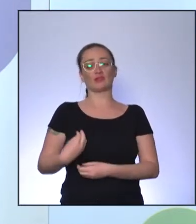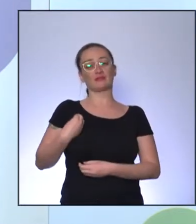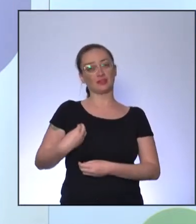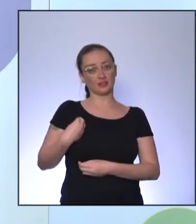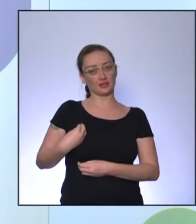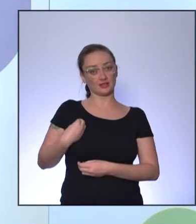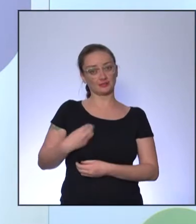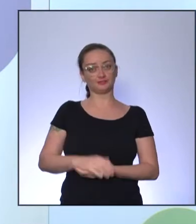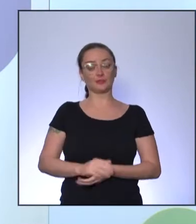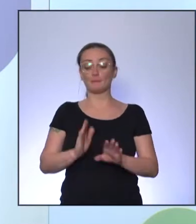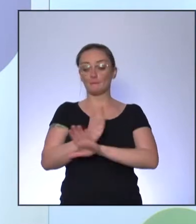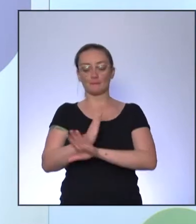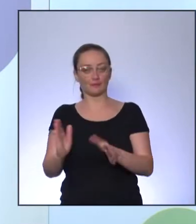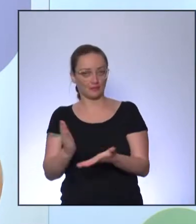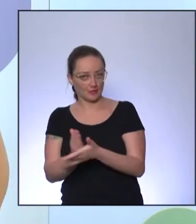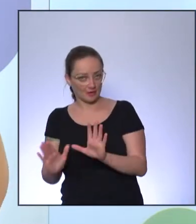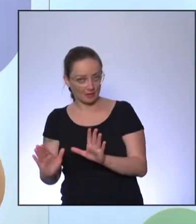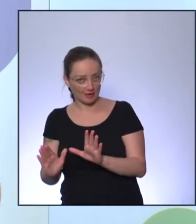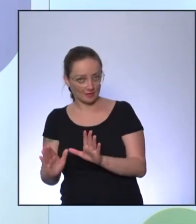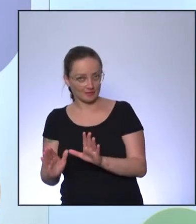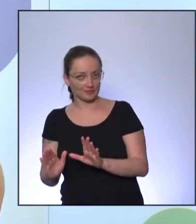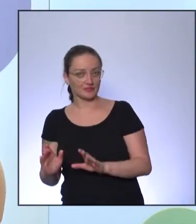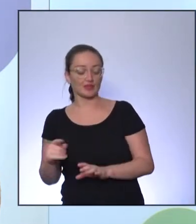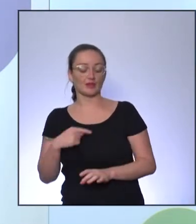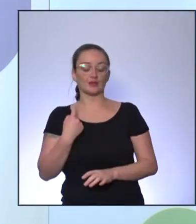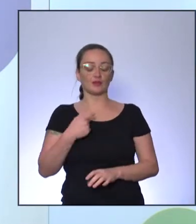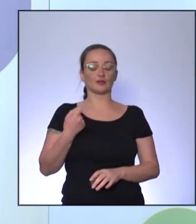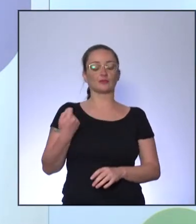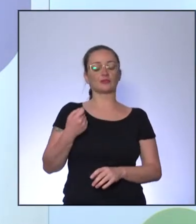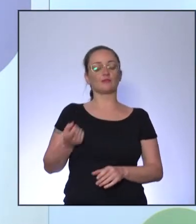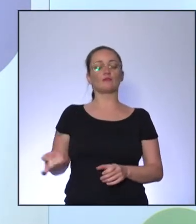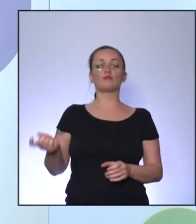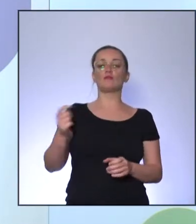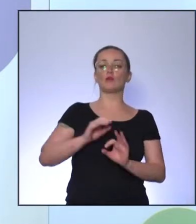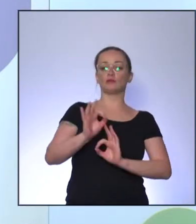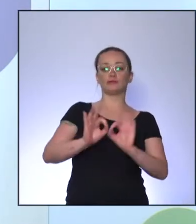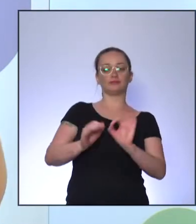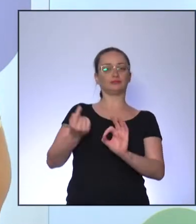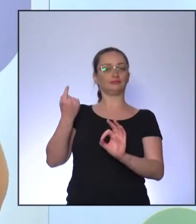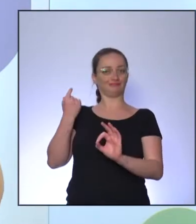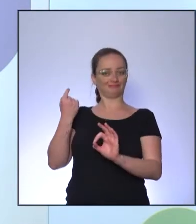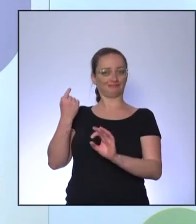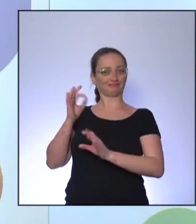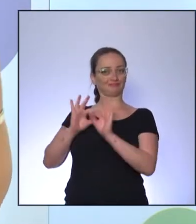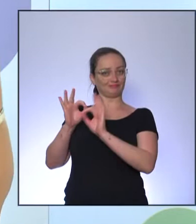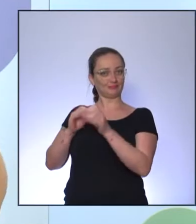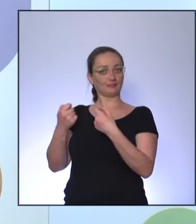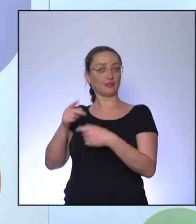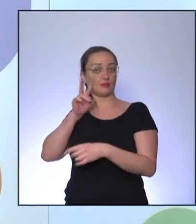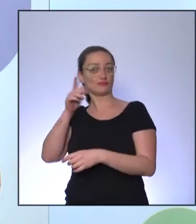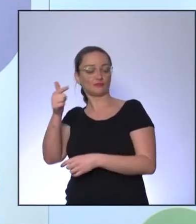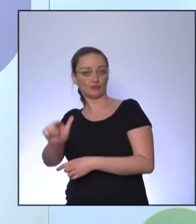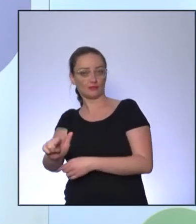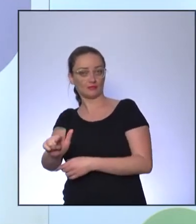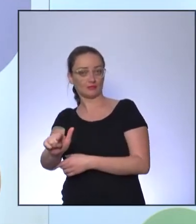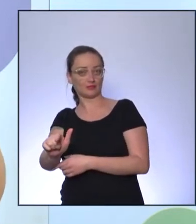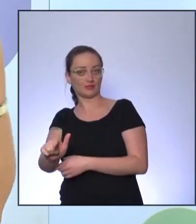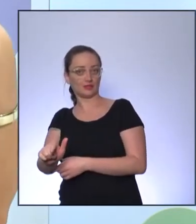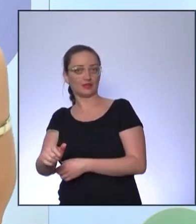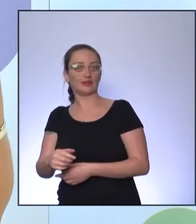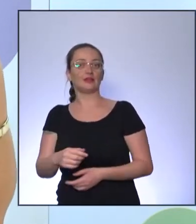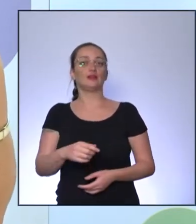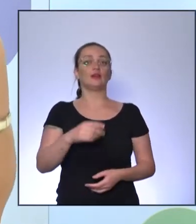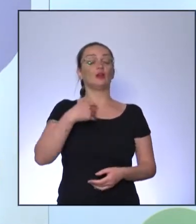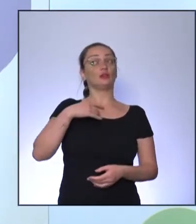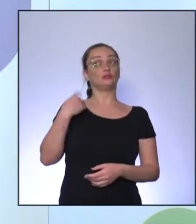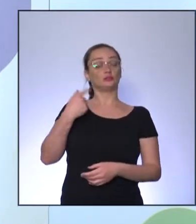vidas, tiver passado, a gente precisa recuperar alguns planejamentos. E trazer novamente